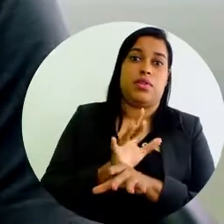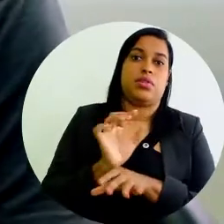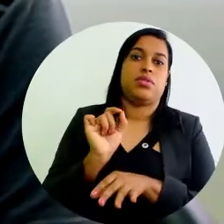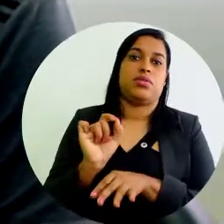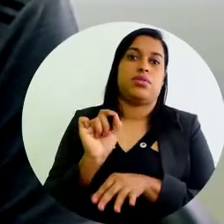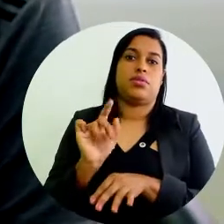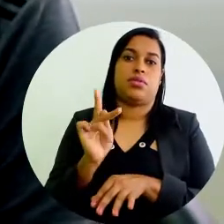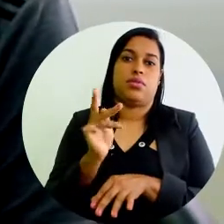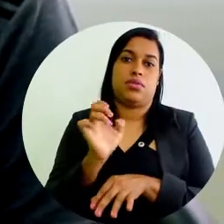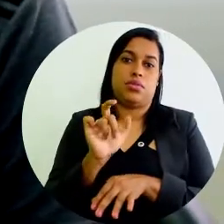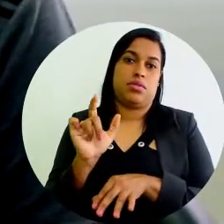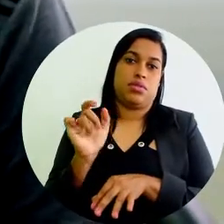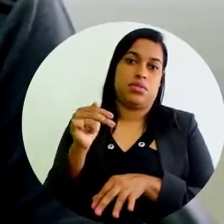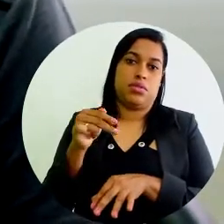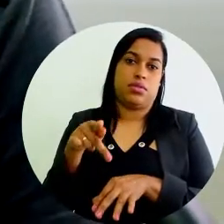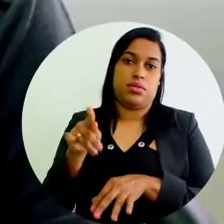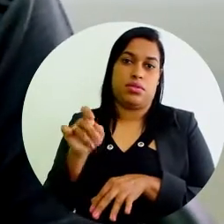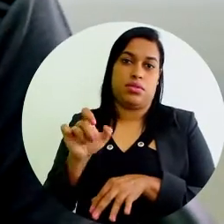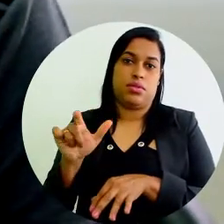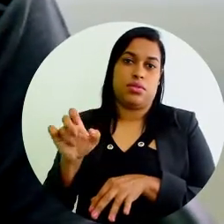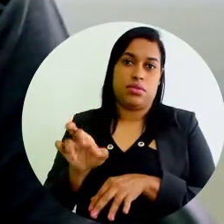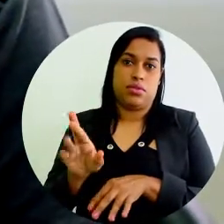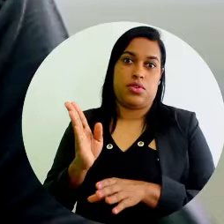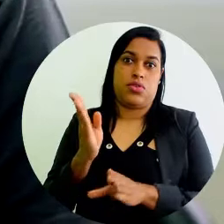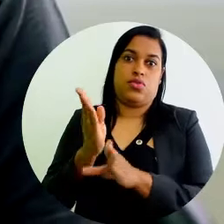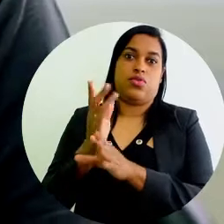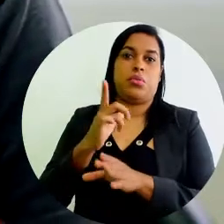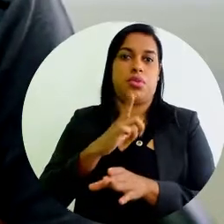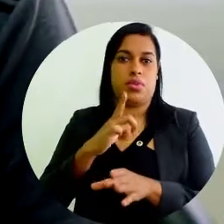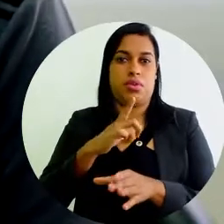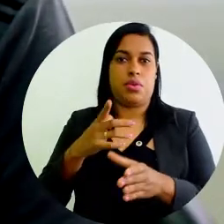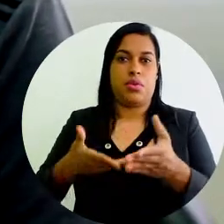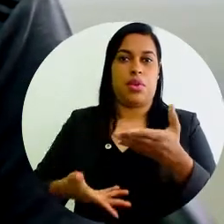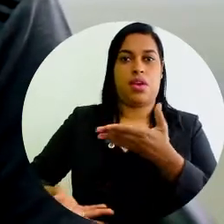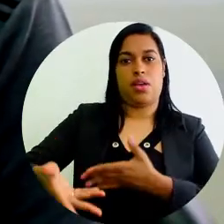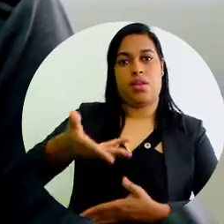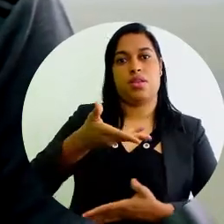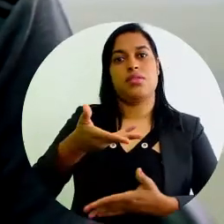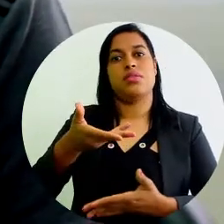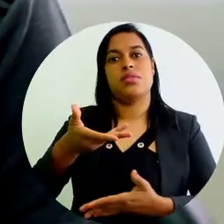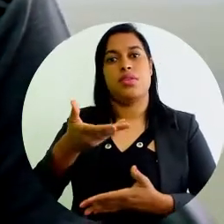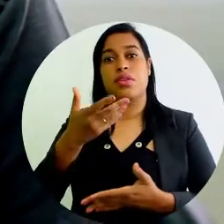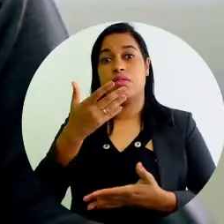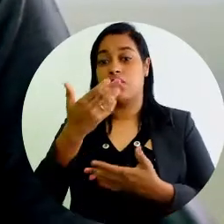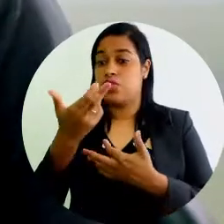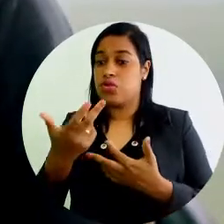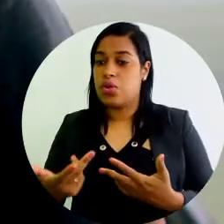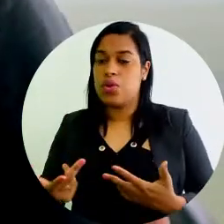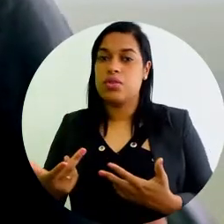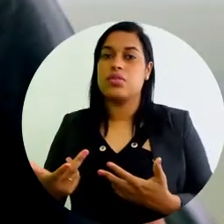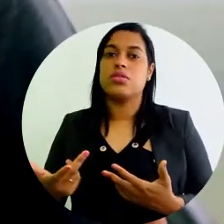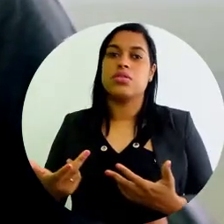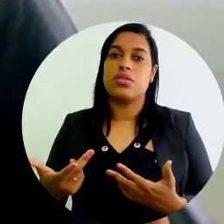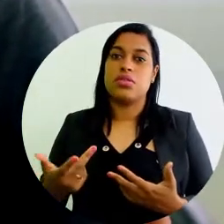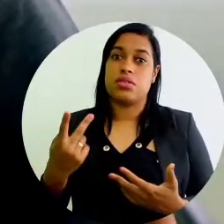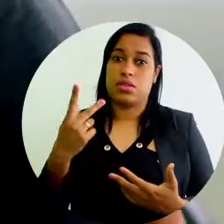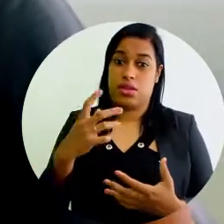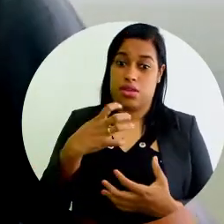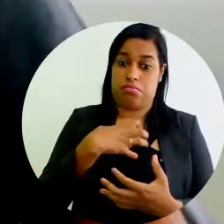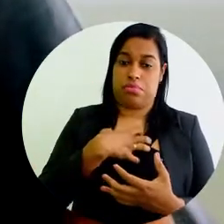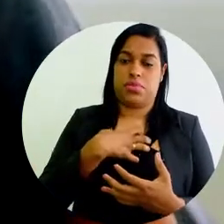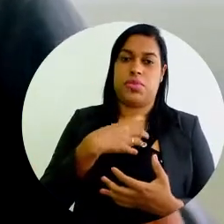se conclui com Helen Keller descobrindo que existe uma relação entre as